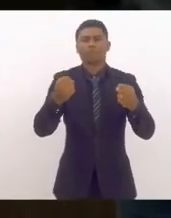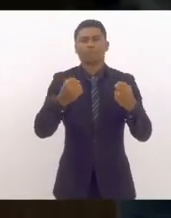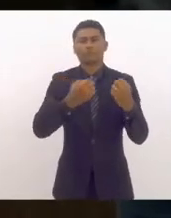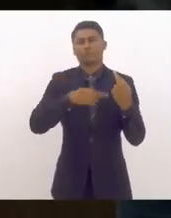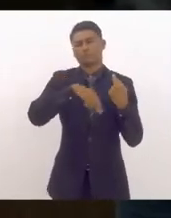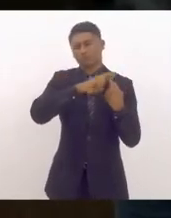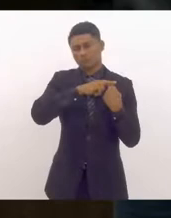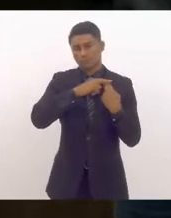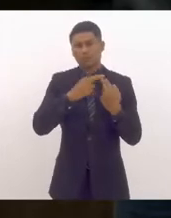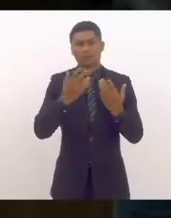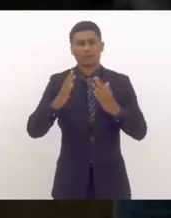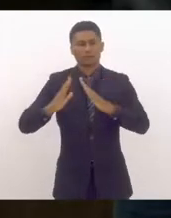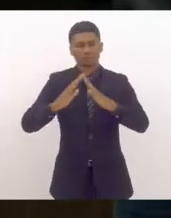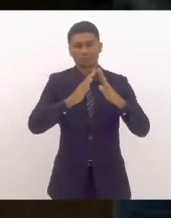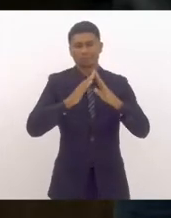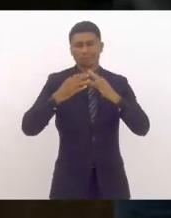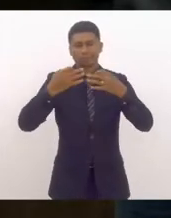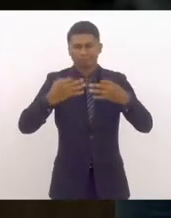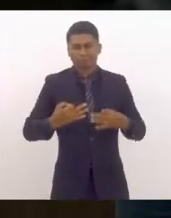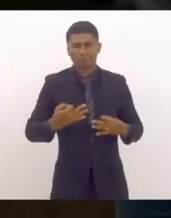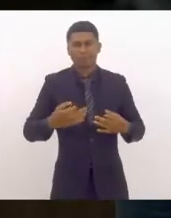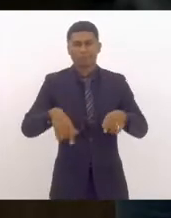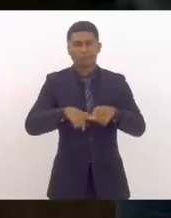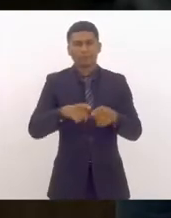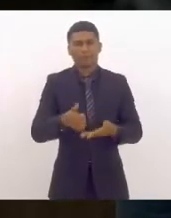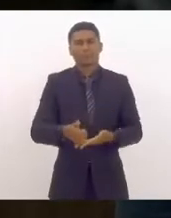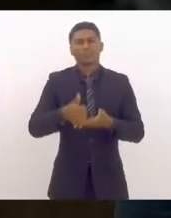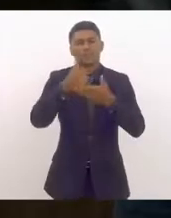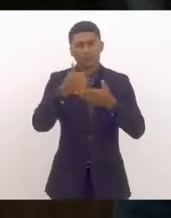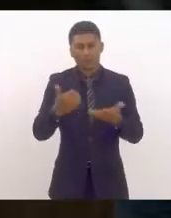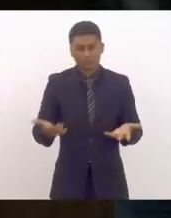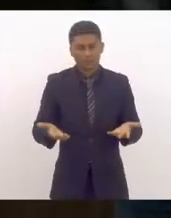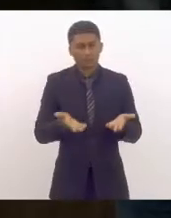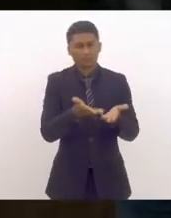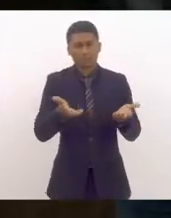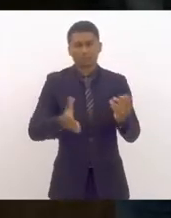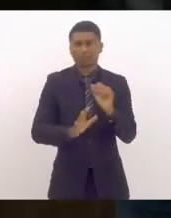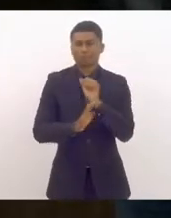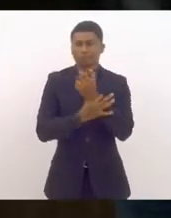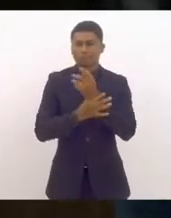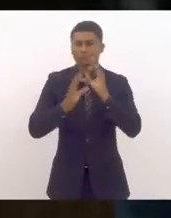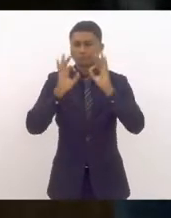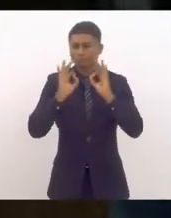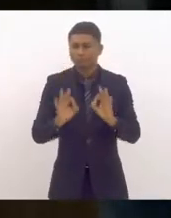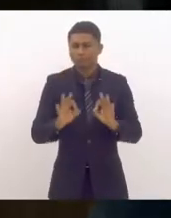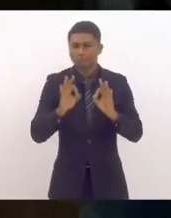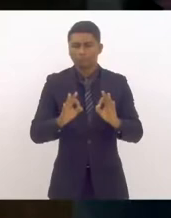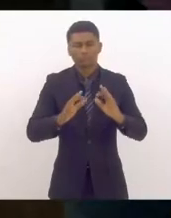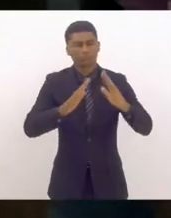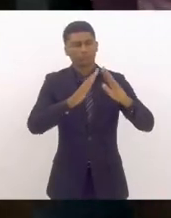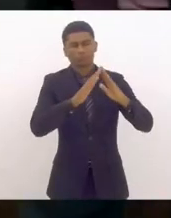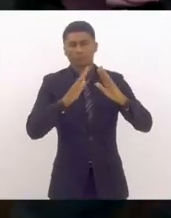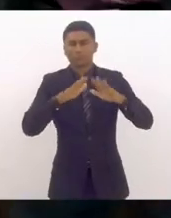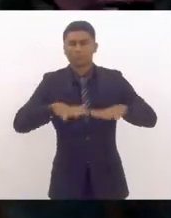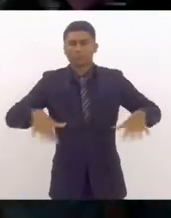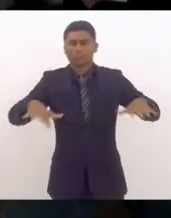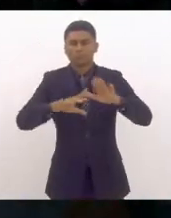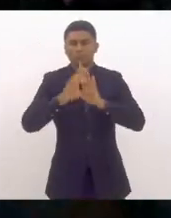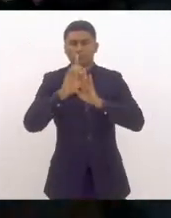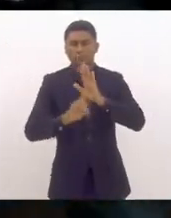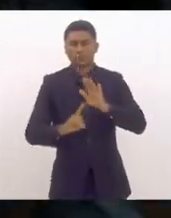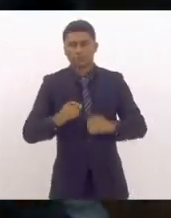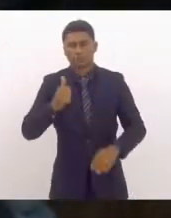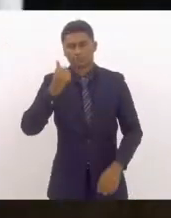a moradia digna, que se comprometem com assistência técnica que garanta a possibilidade de termos um teto. Muito obrigada, senhor